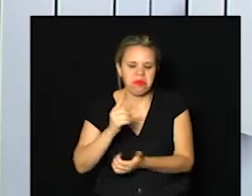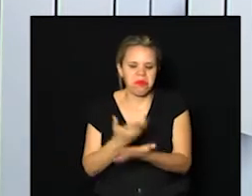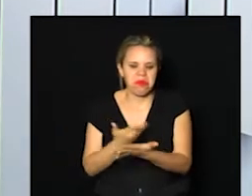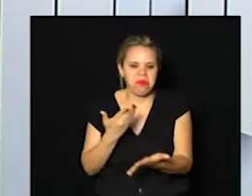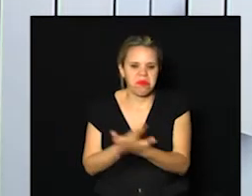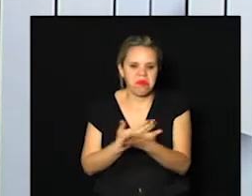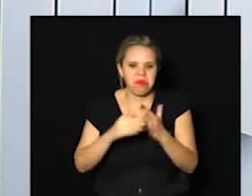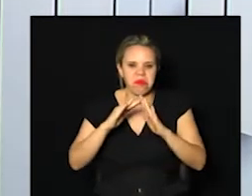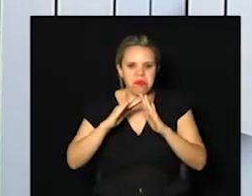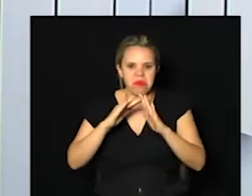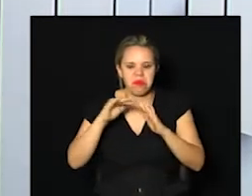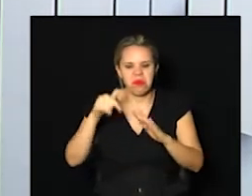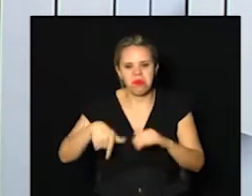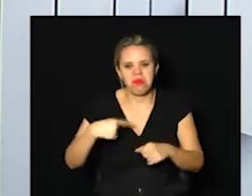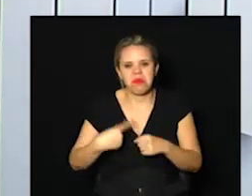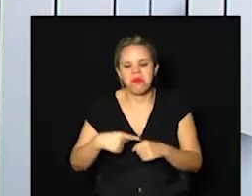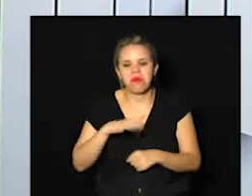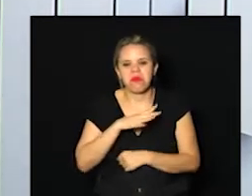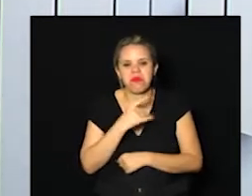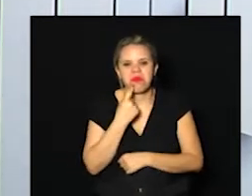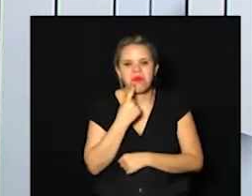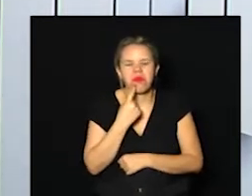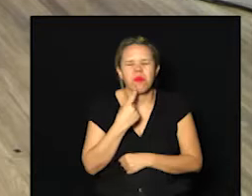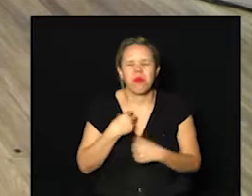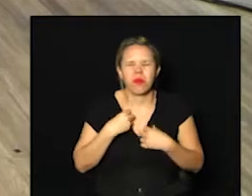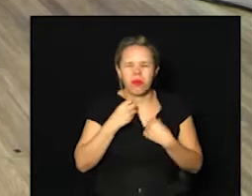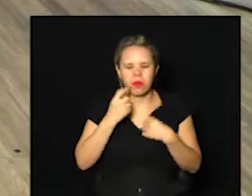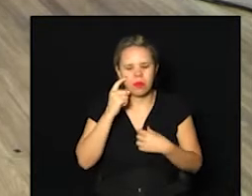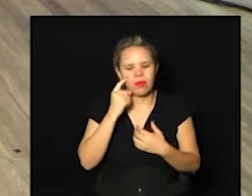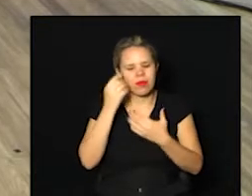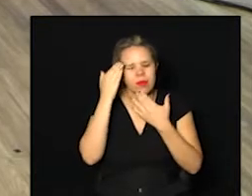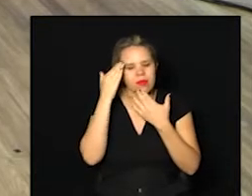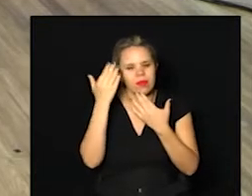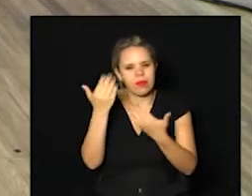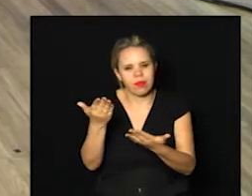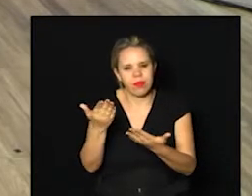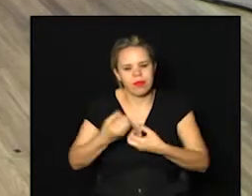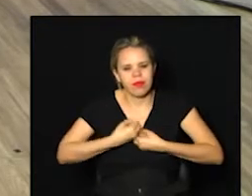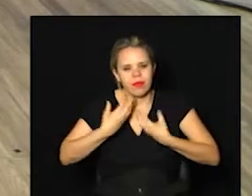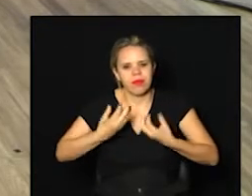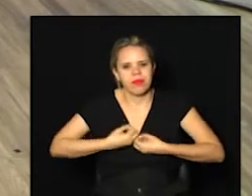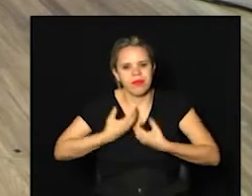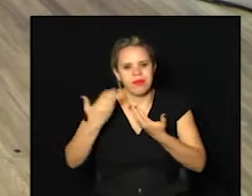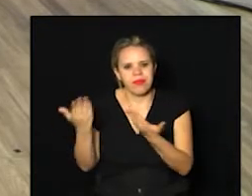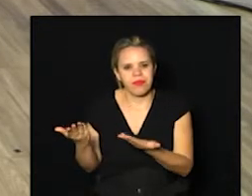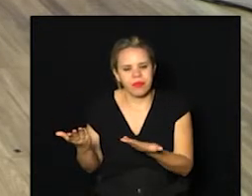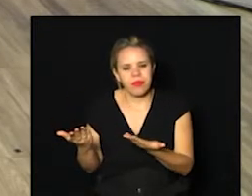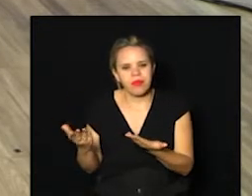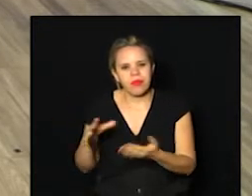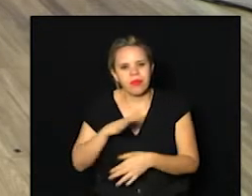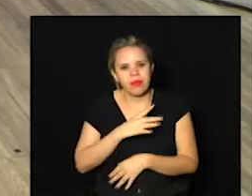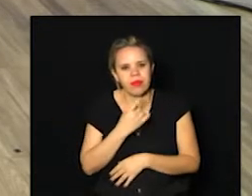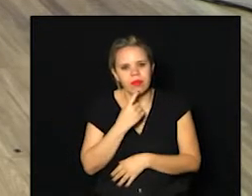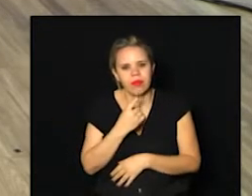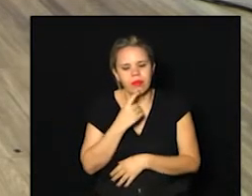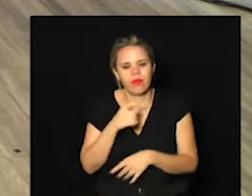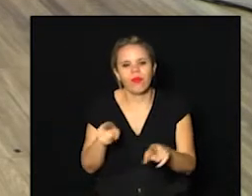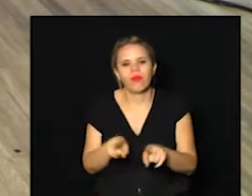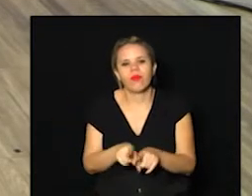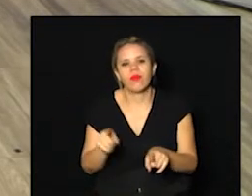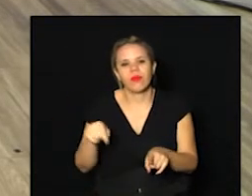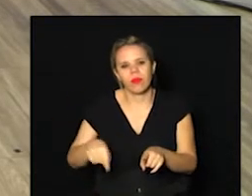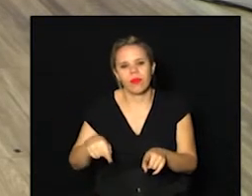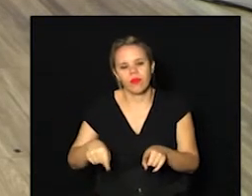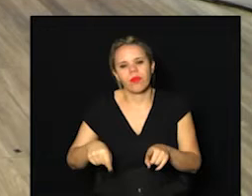das escolas aqui na cidade de Campinas. Mina Abreu, muito obrigado pelas informações, tanto da cidade de Campinas quanto aqui